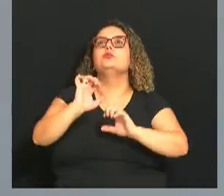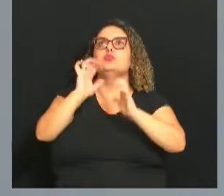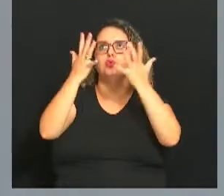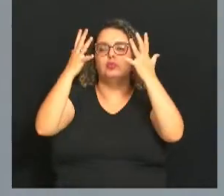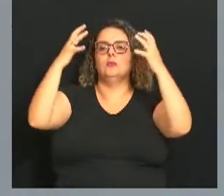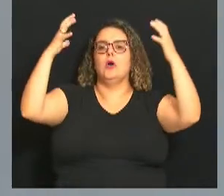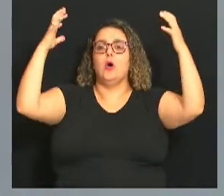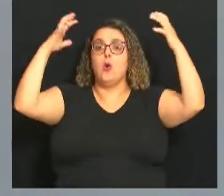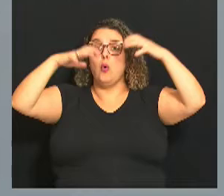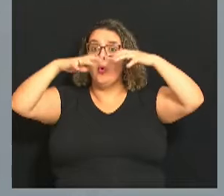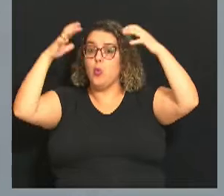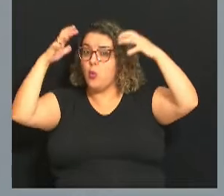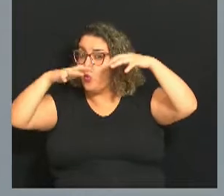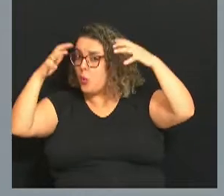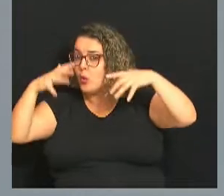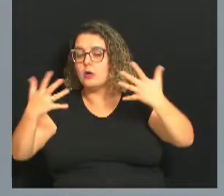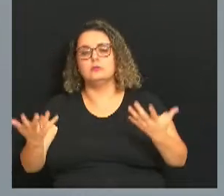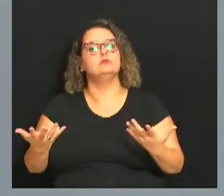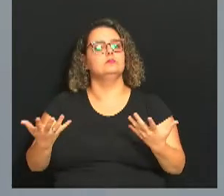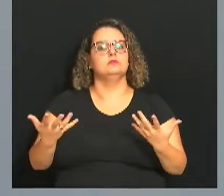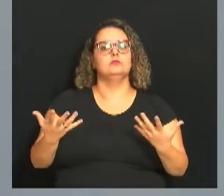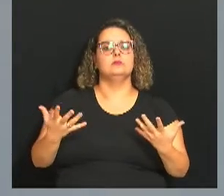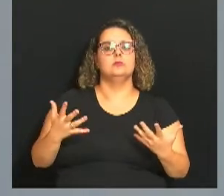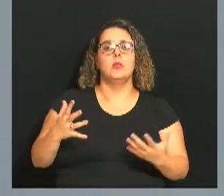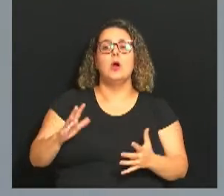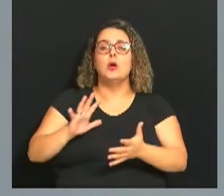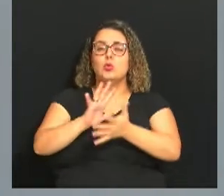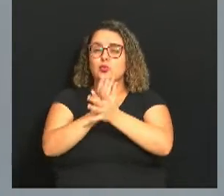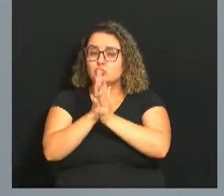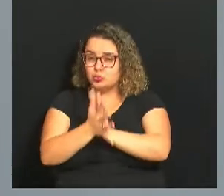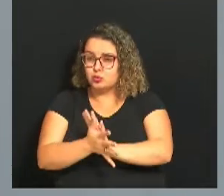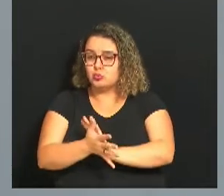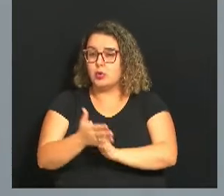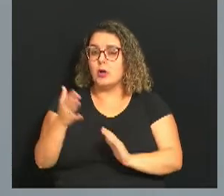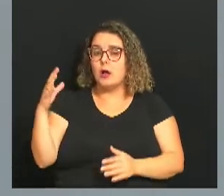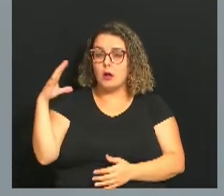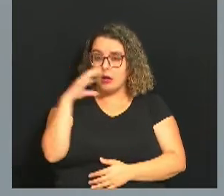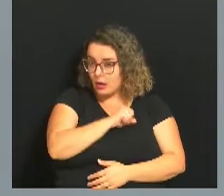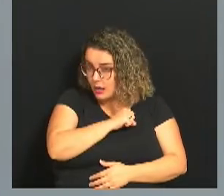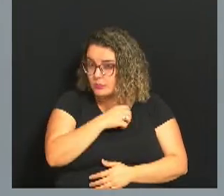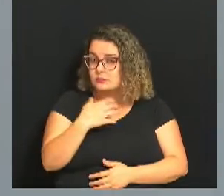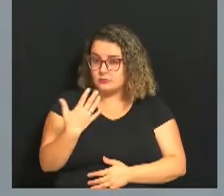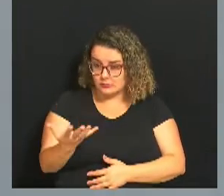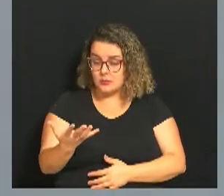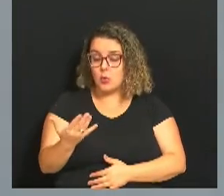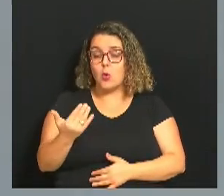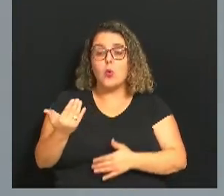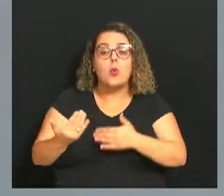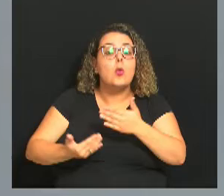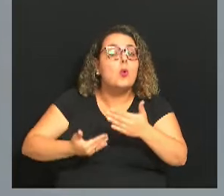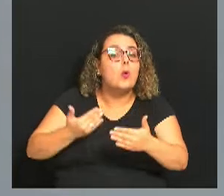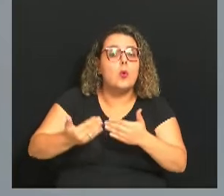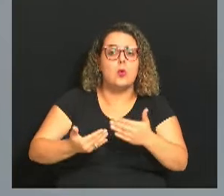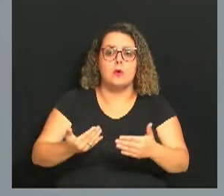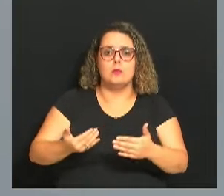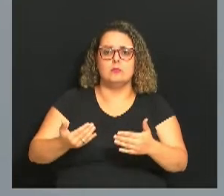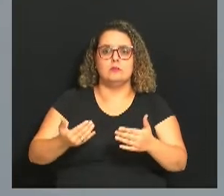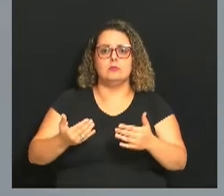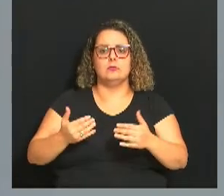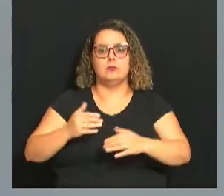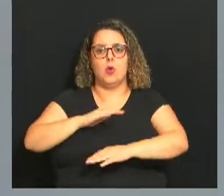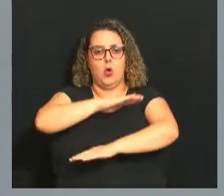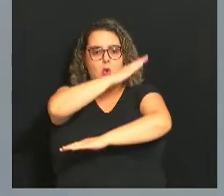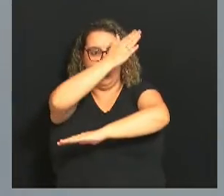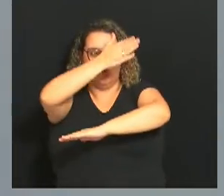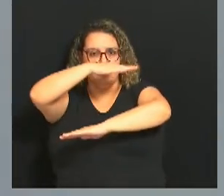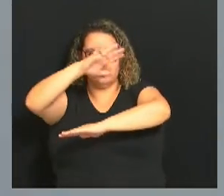se tem, colocando essa questão como tragédia iminente, é justamente por quê? Porque o processo de ocupação daquele território,